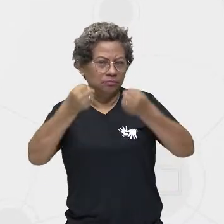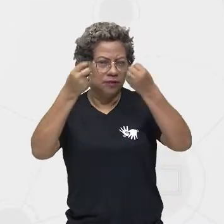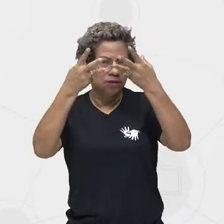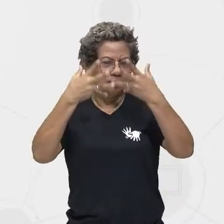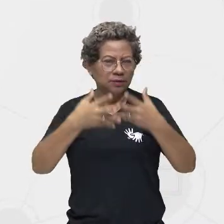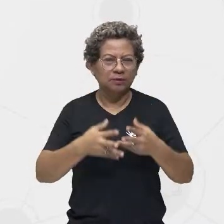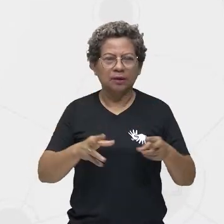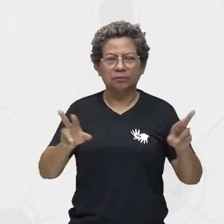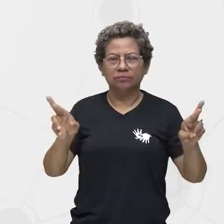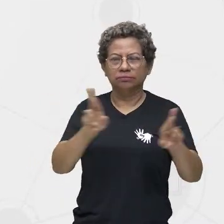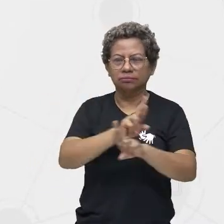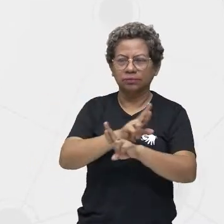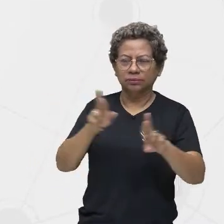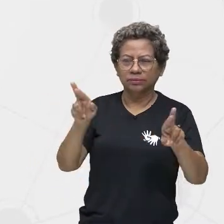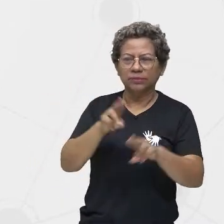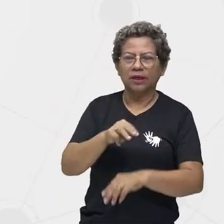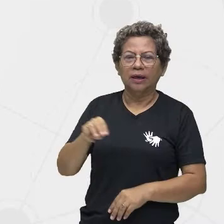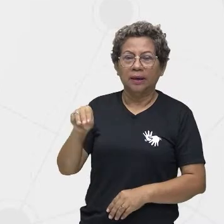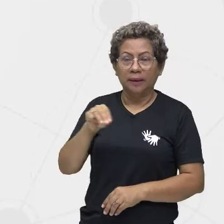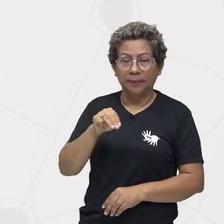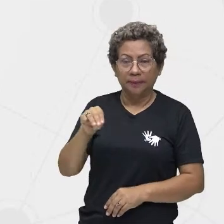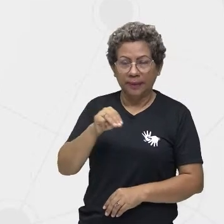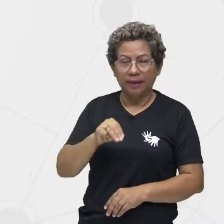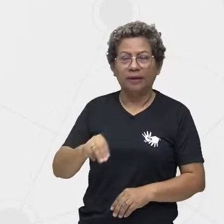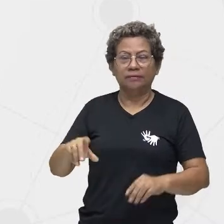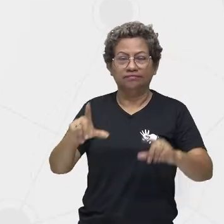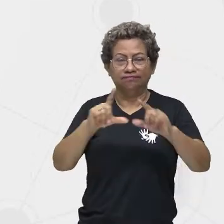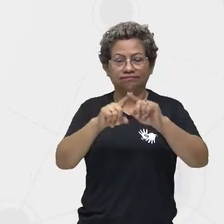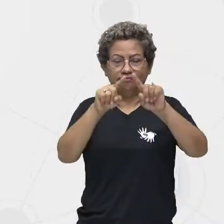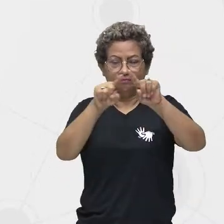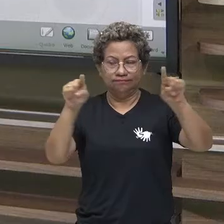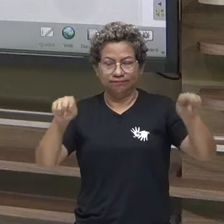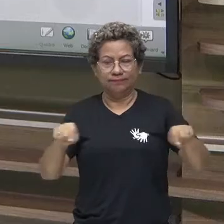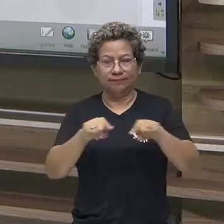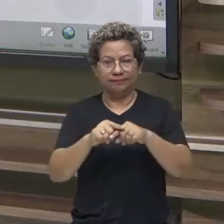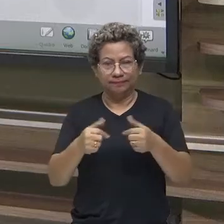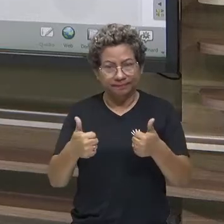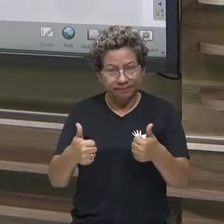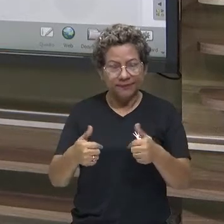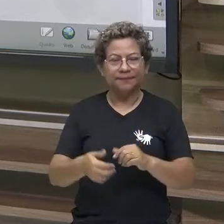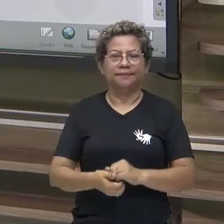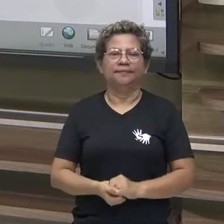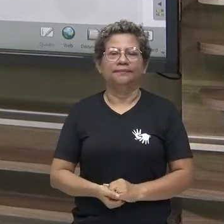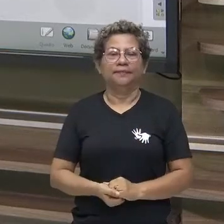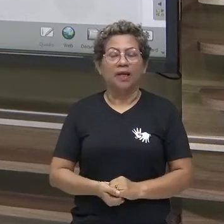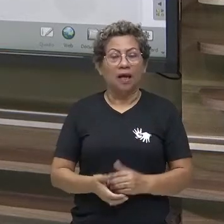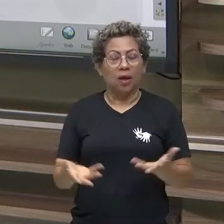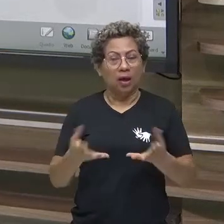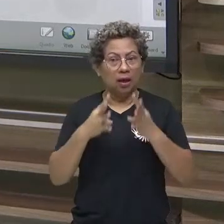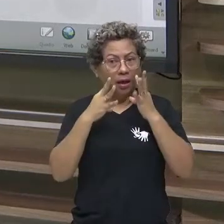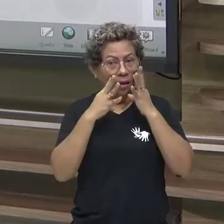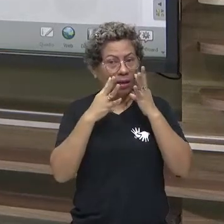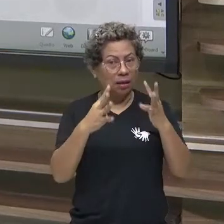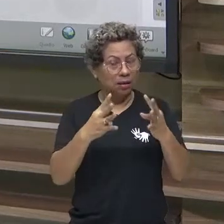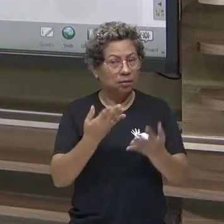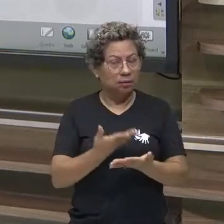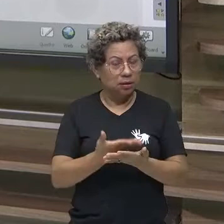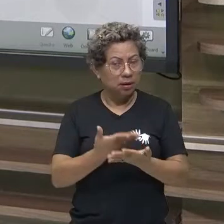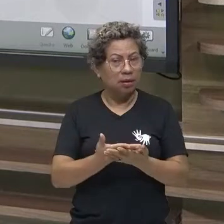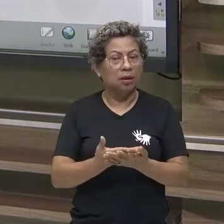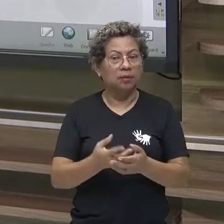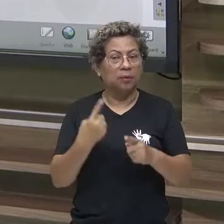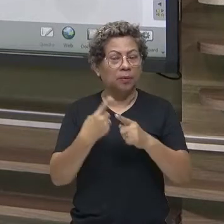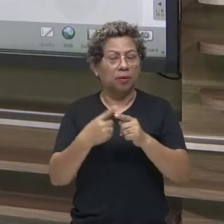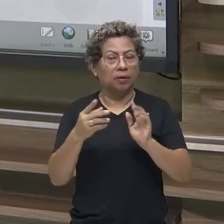relações métricas no triângulo retângulo, beleza? Pessoal, muita atenção aí nessa aula que esse conteúdo aí é